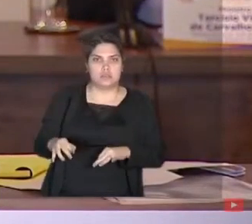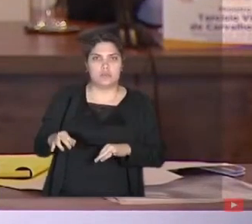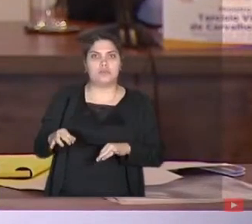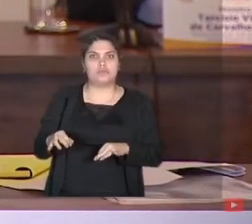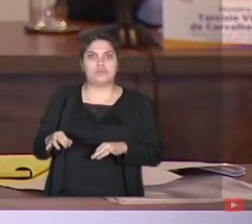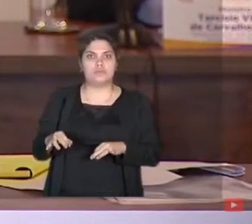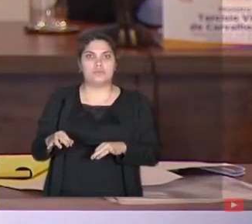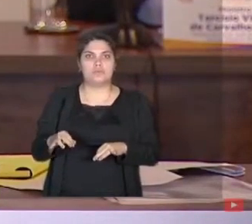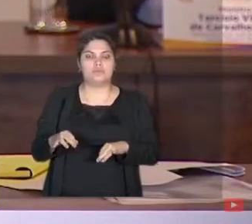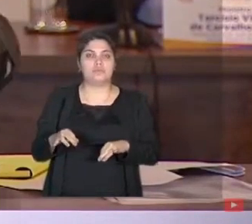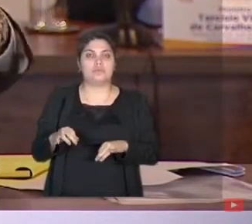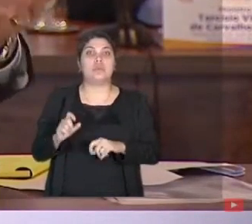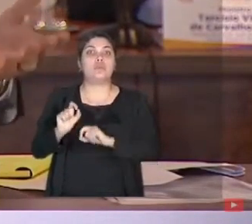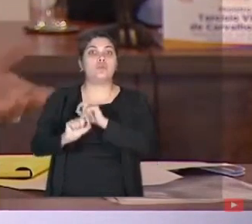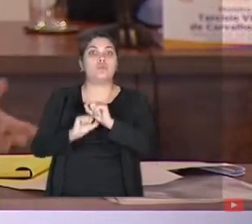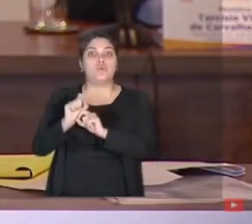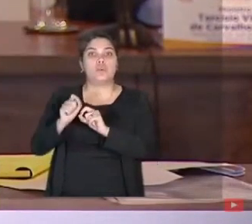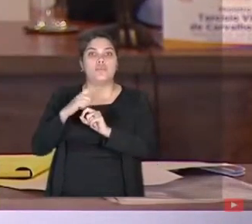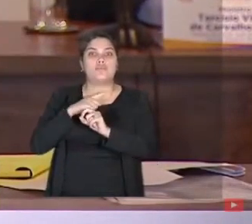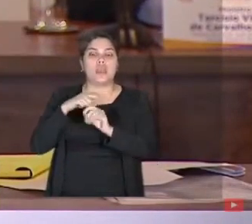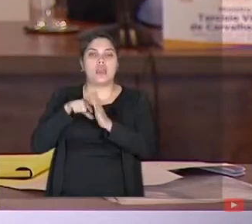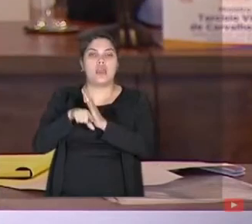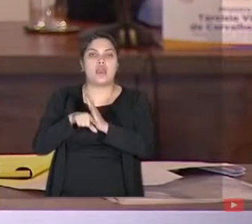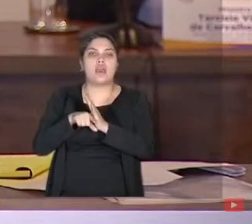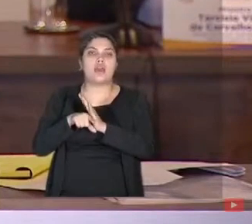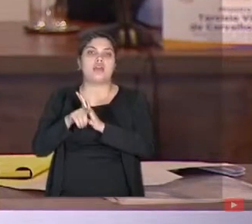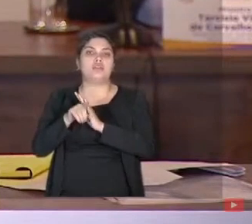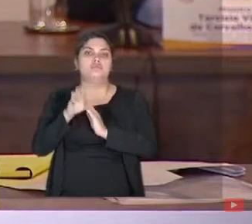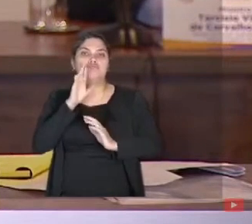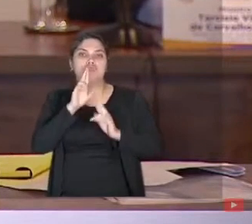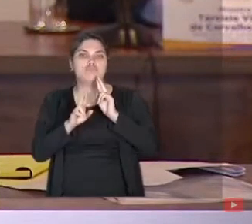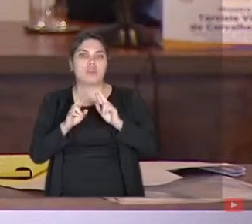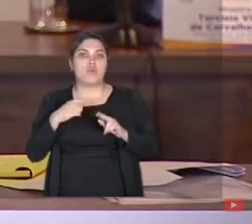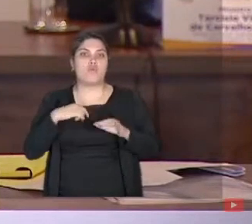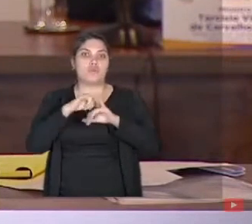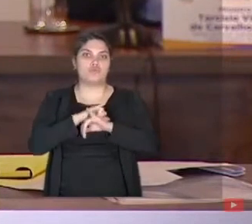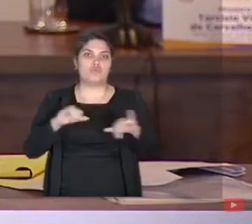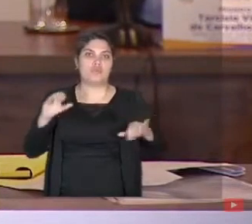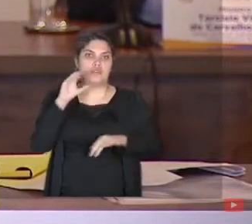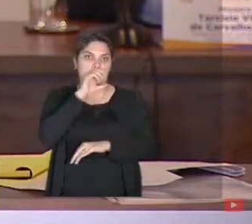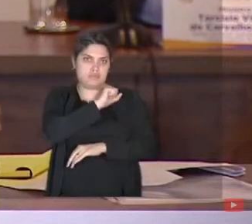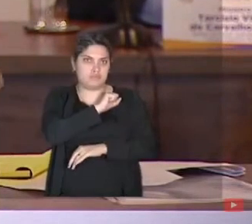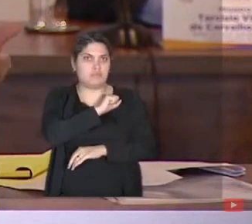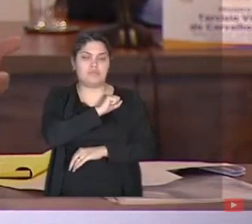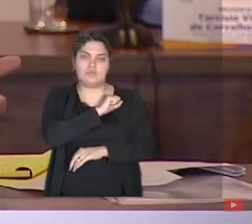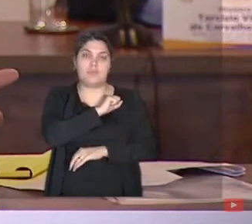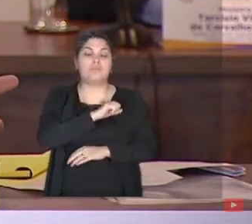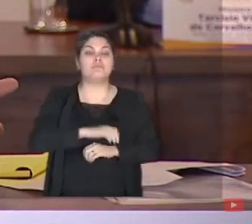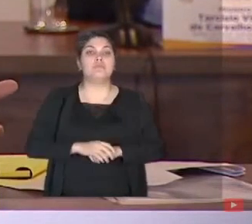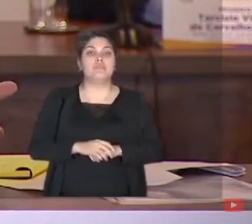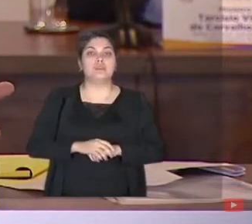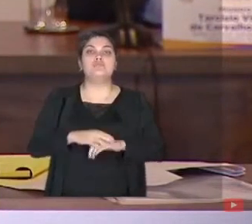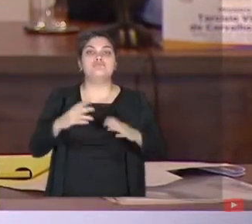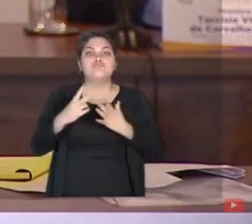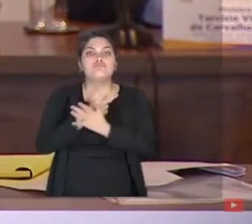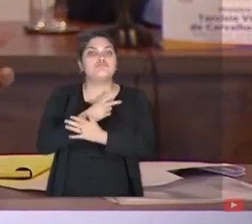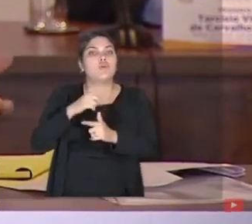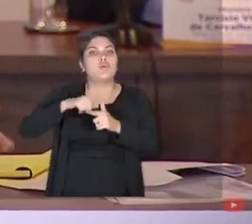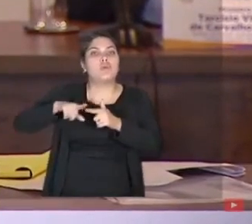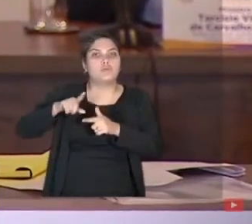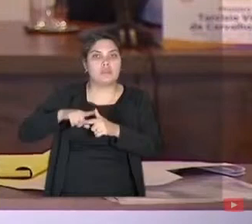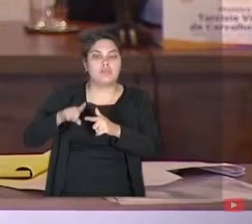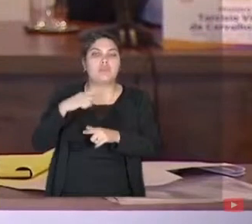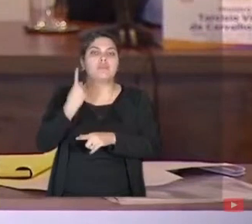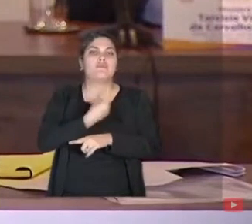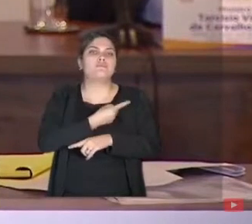e o que for apurado eu vou divulgar prontamente. Então, logo a gente tenha confirmado. E diante do problema,